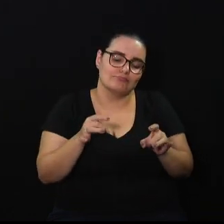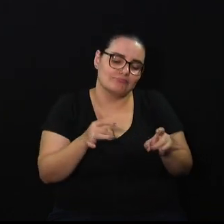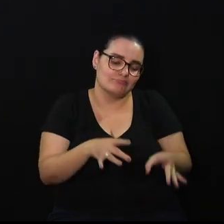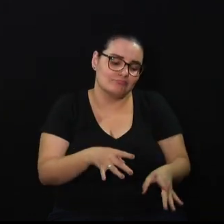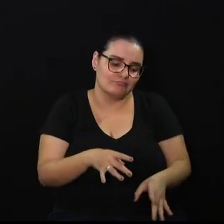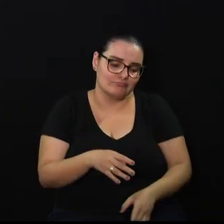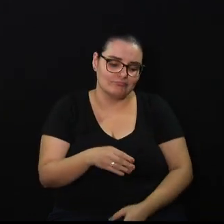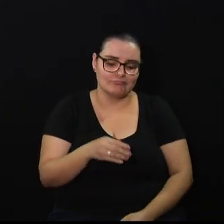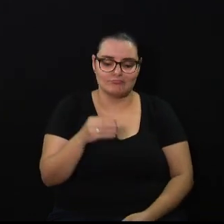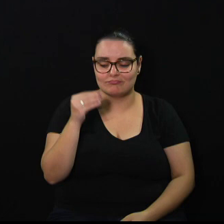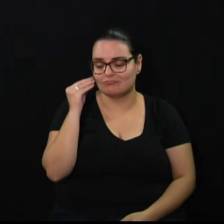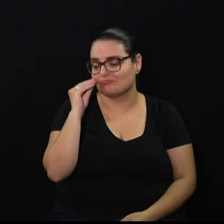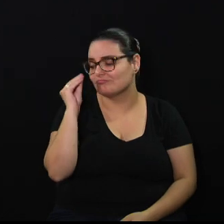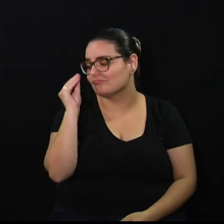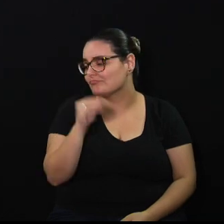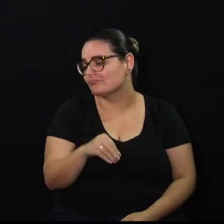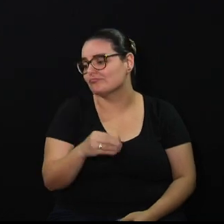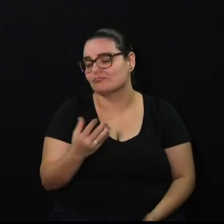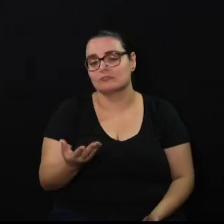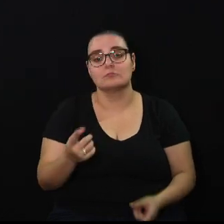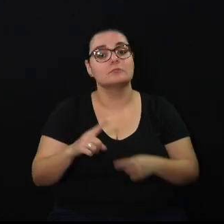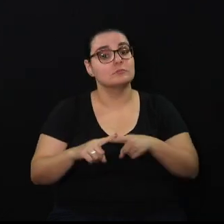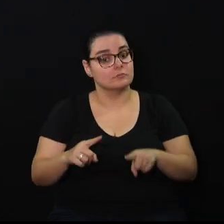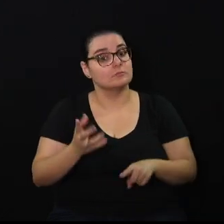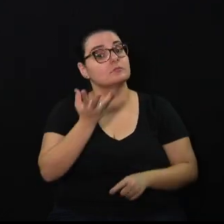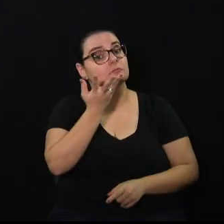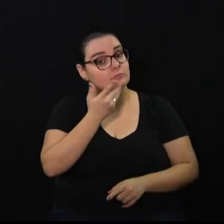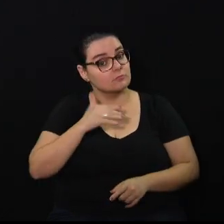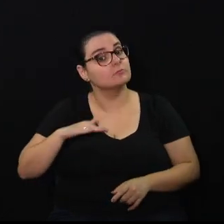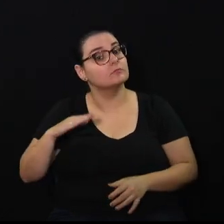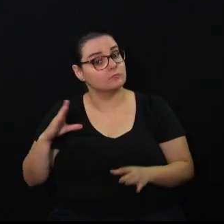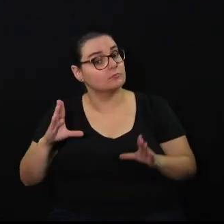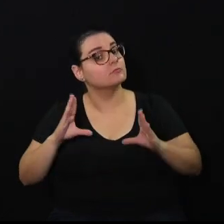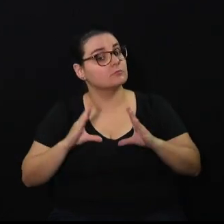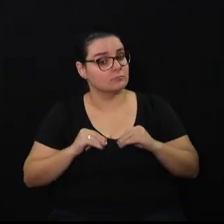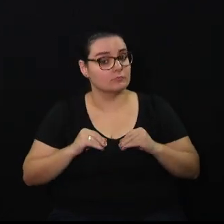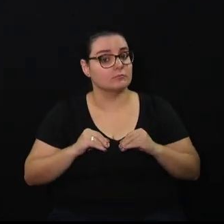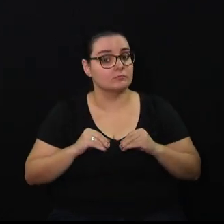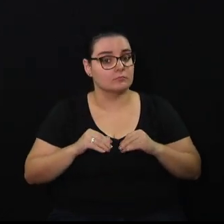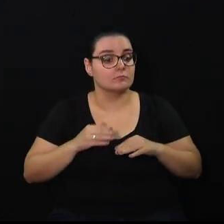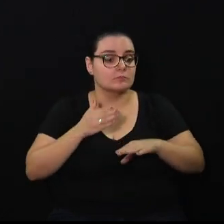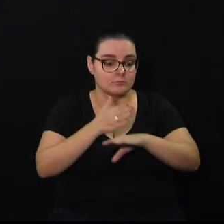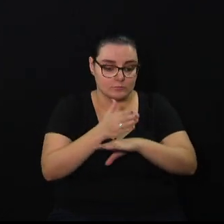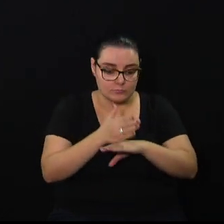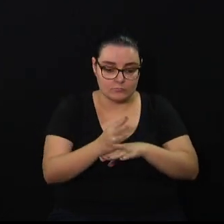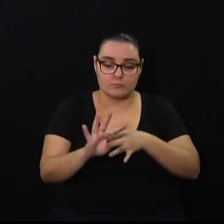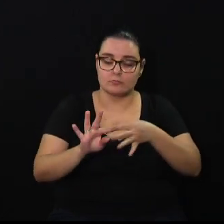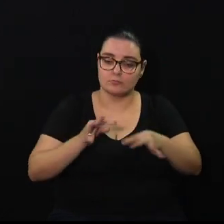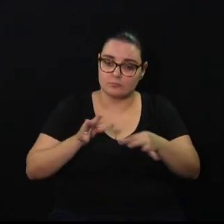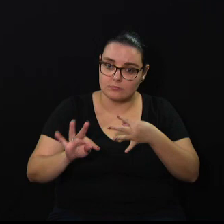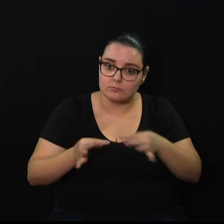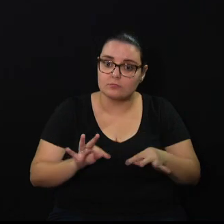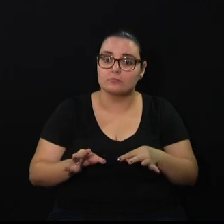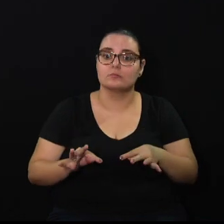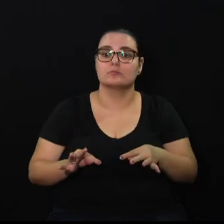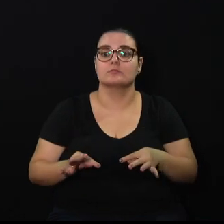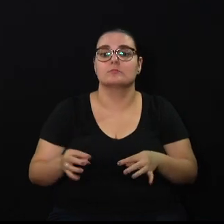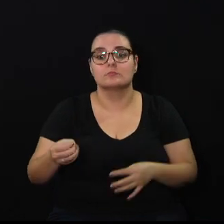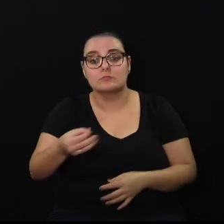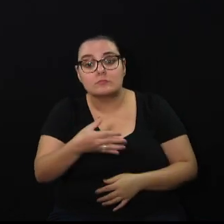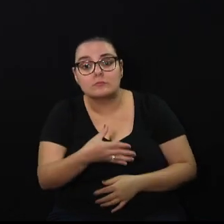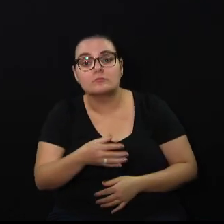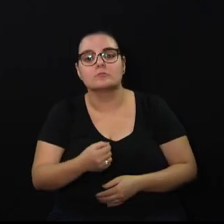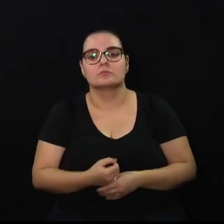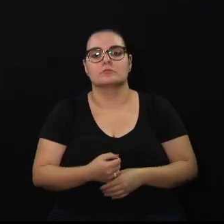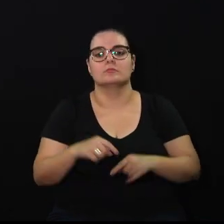de desistir mas as nossas crianças merecem elas merecem ter um acesso a um tratamento mais moderno a uma